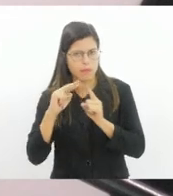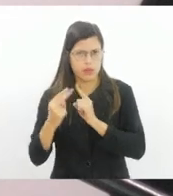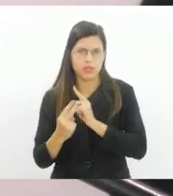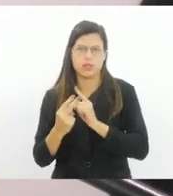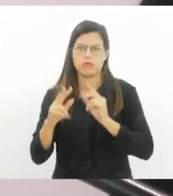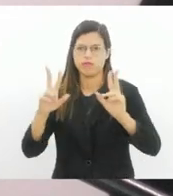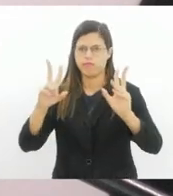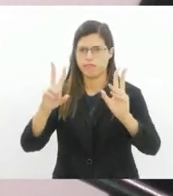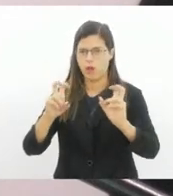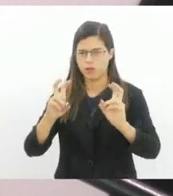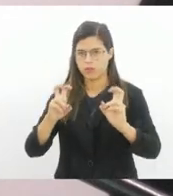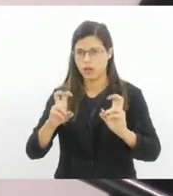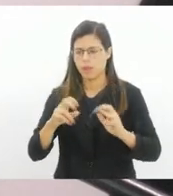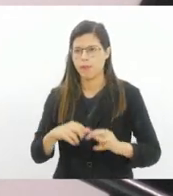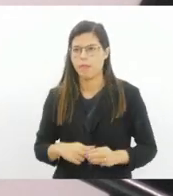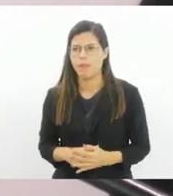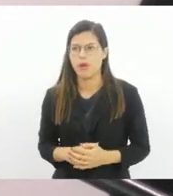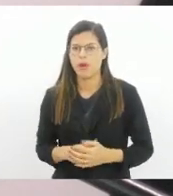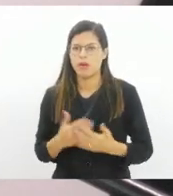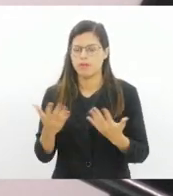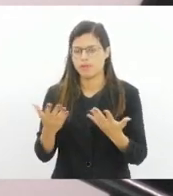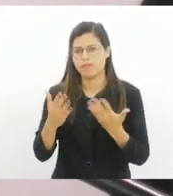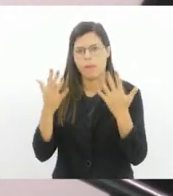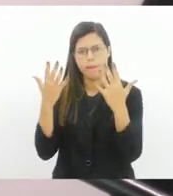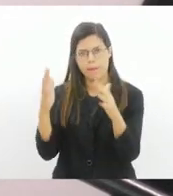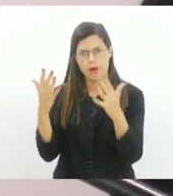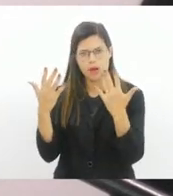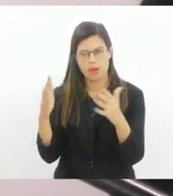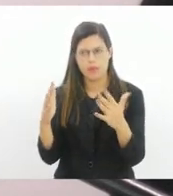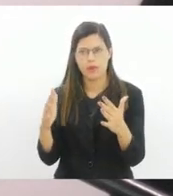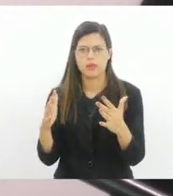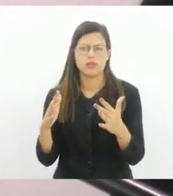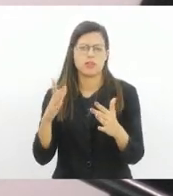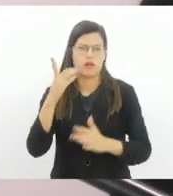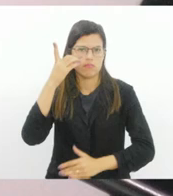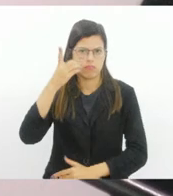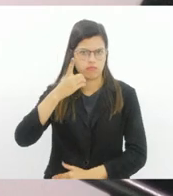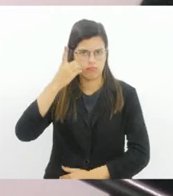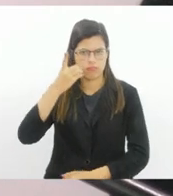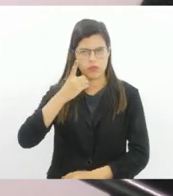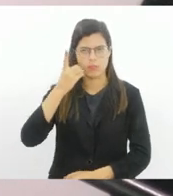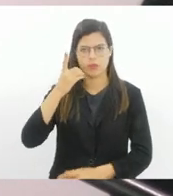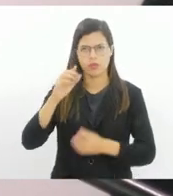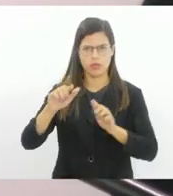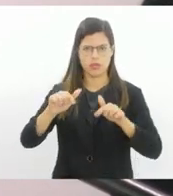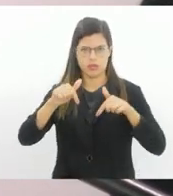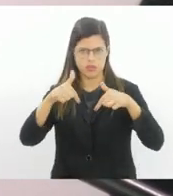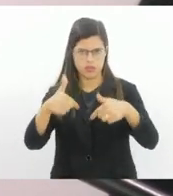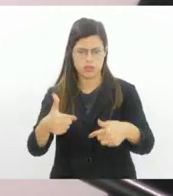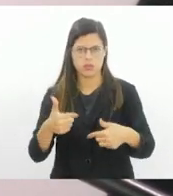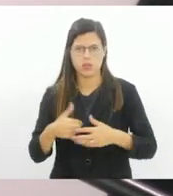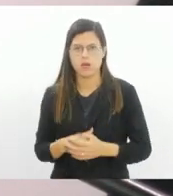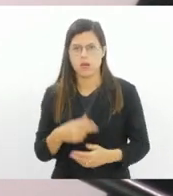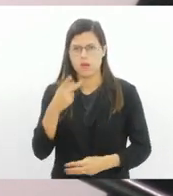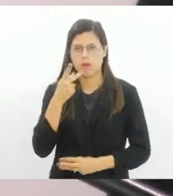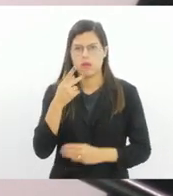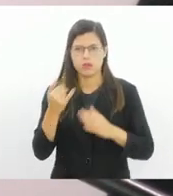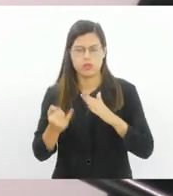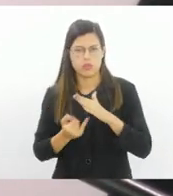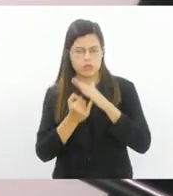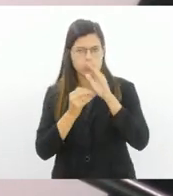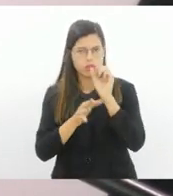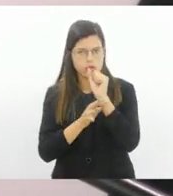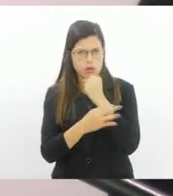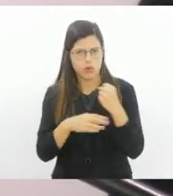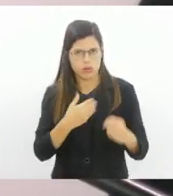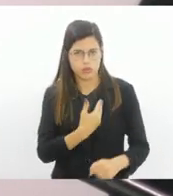então, gostaria de parabenizar a deputada, né, por essa iniciativa e dizer que o Instituto de Segurança Pública